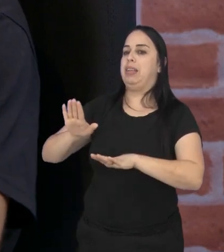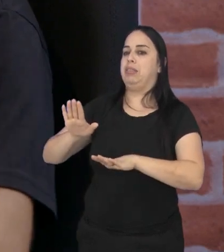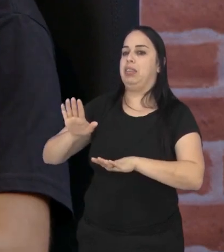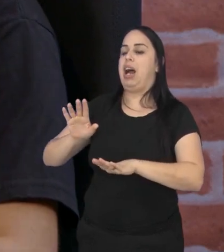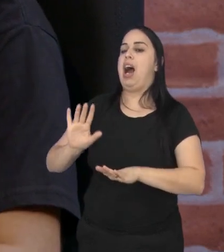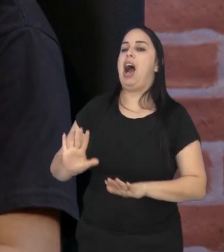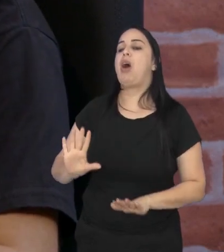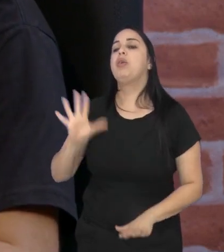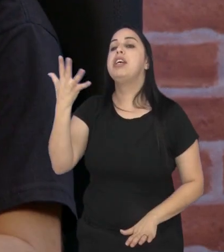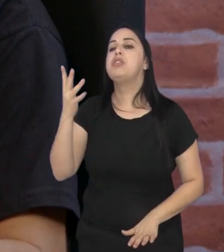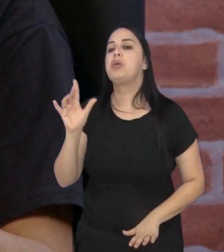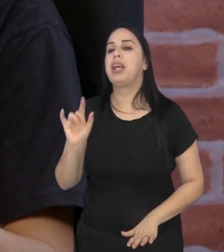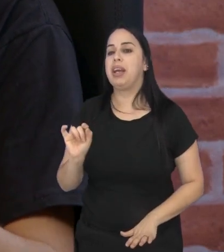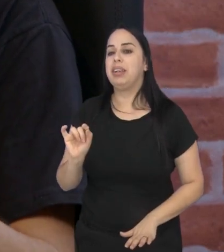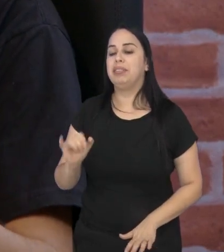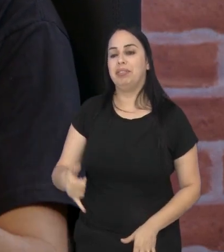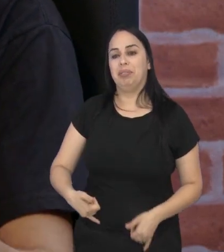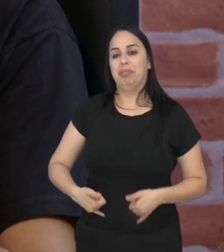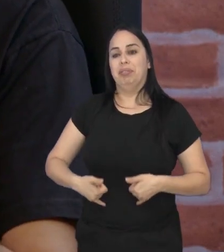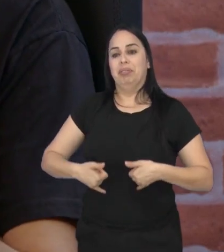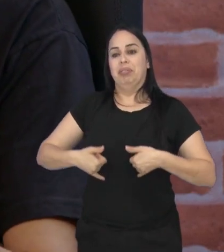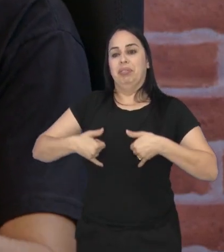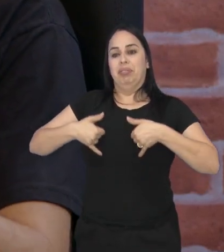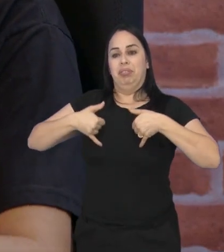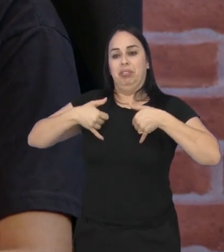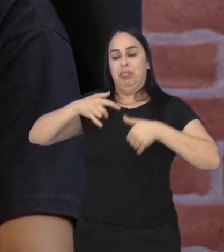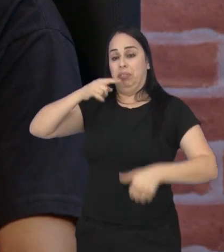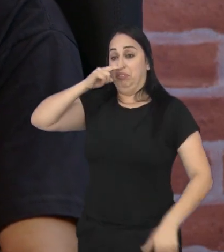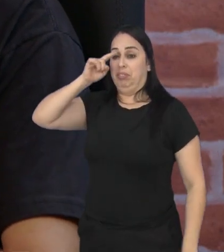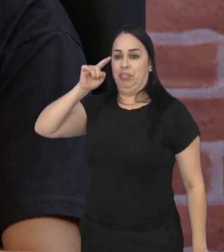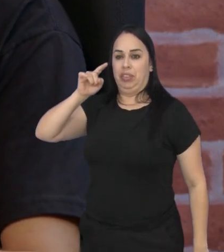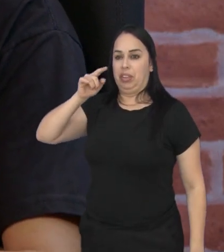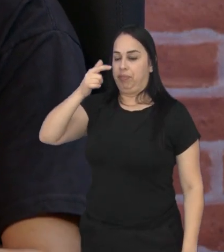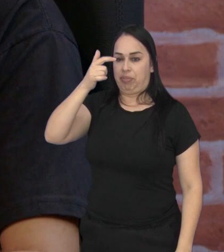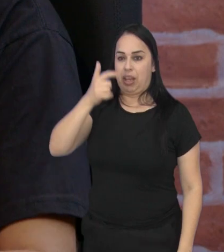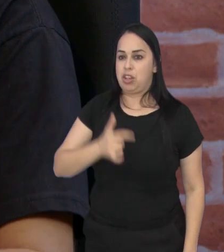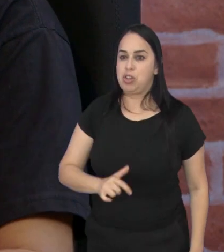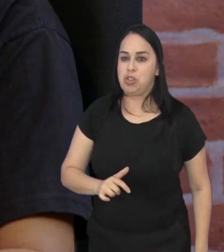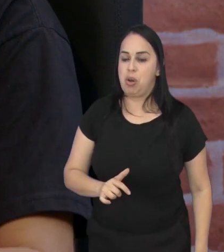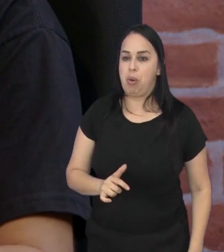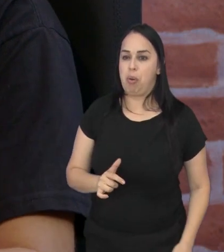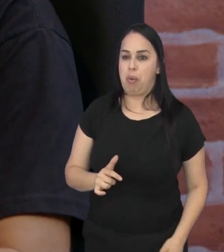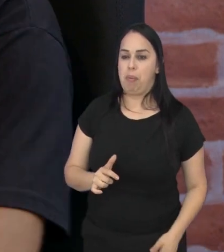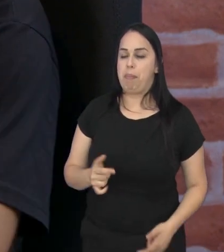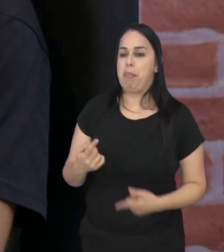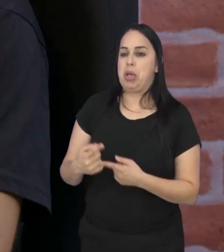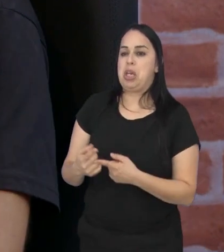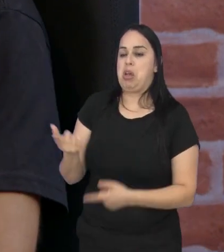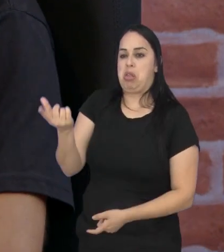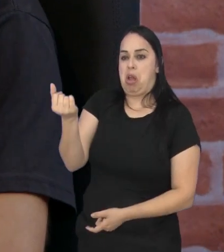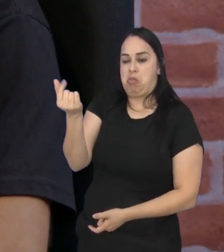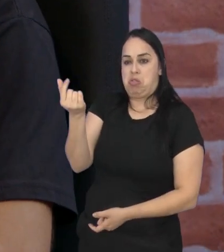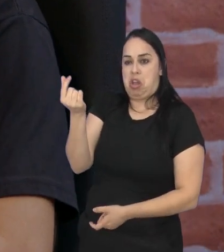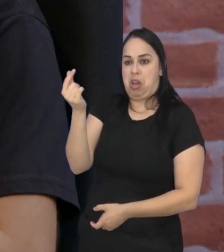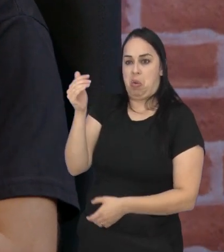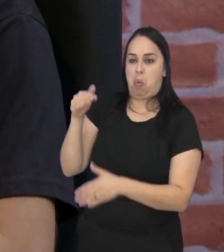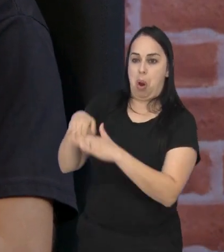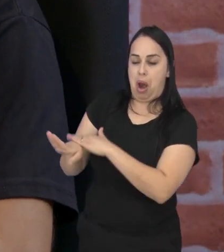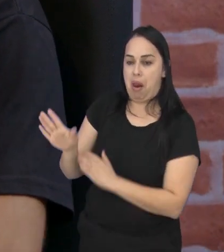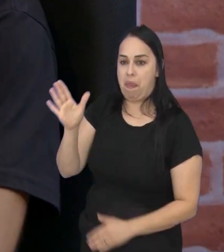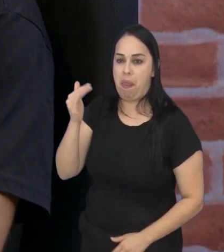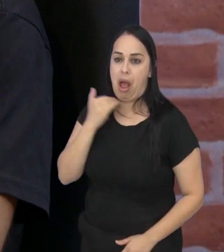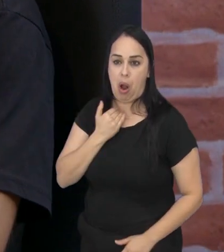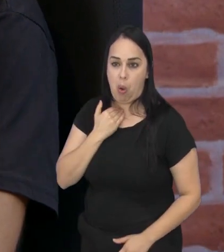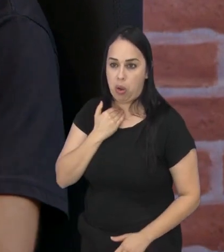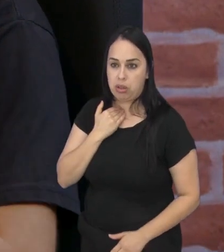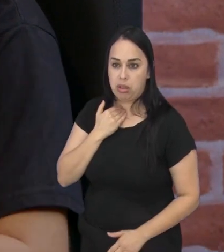é. Aquilo não é ser, é estar. Eu não sou o cara porque eu tenho uma grana boa na conta,